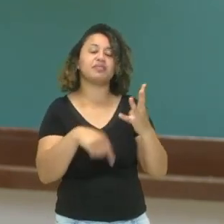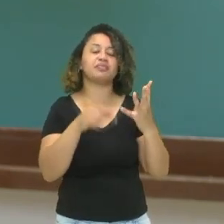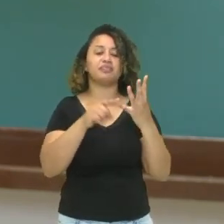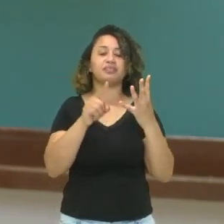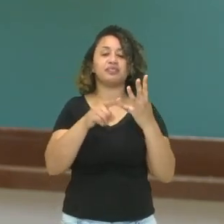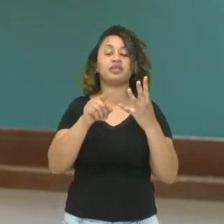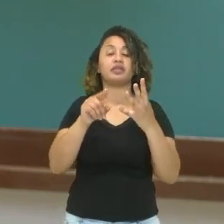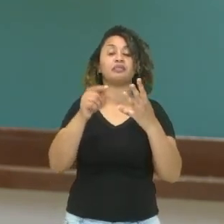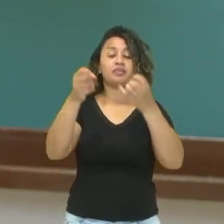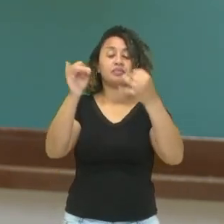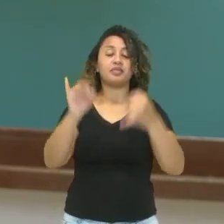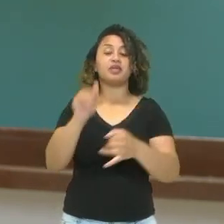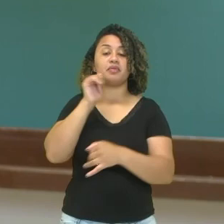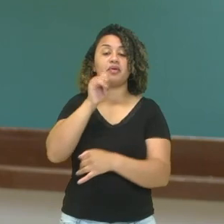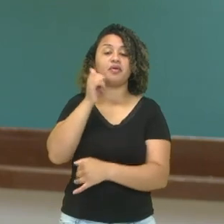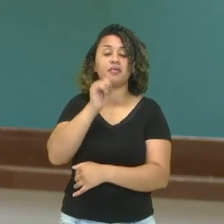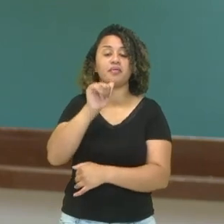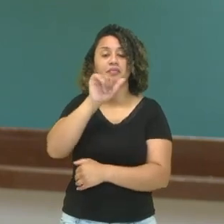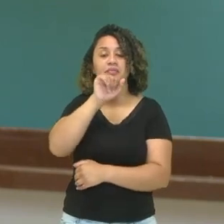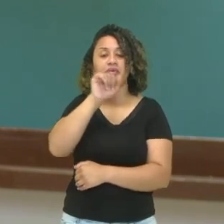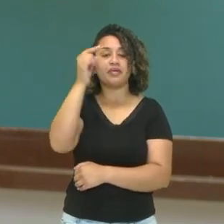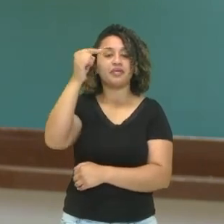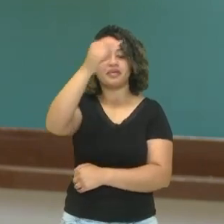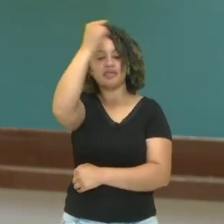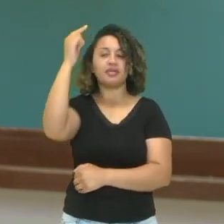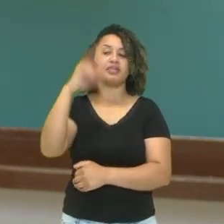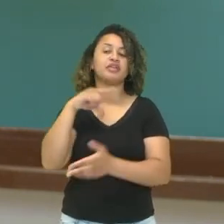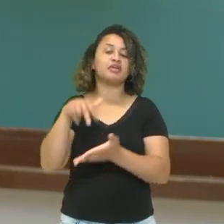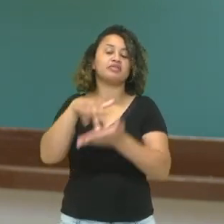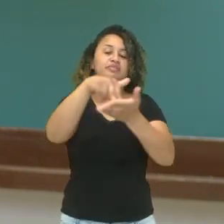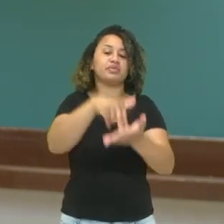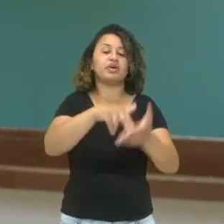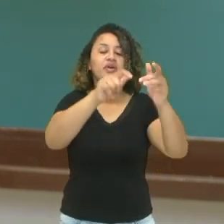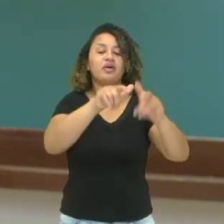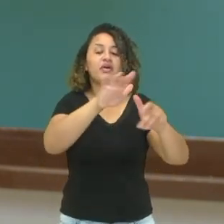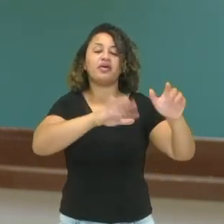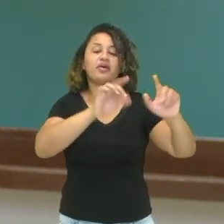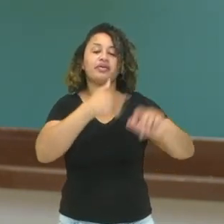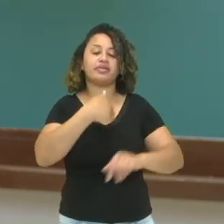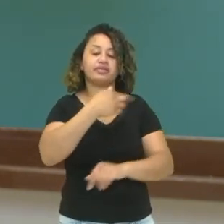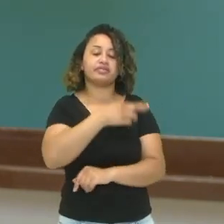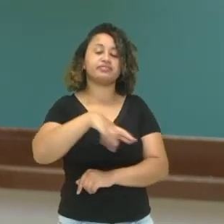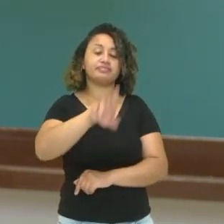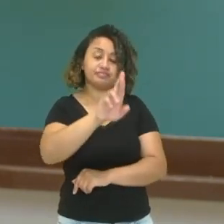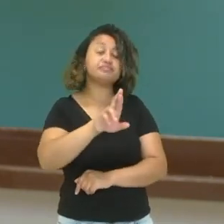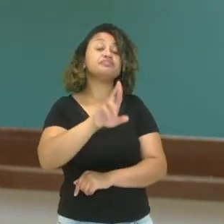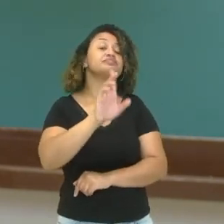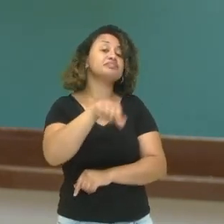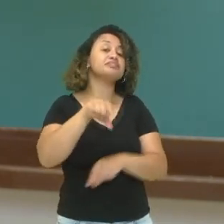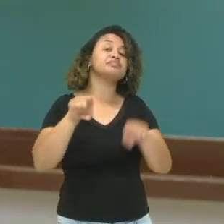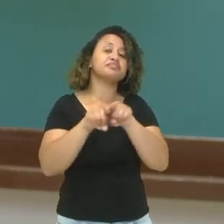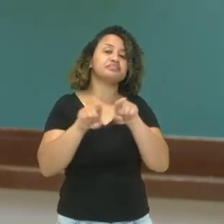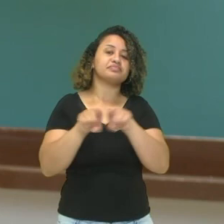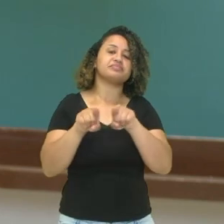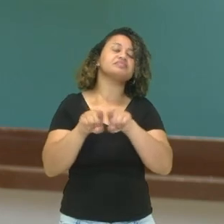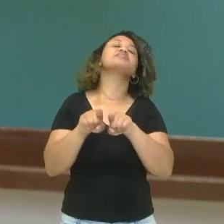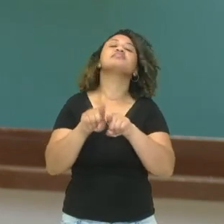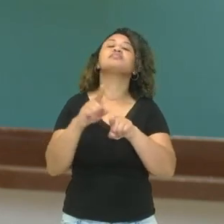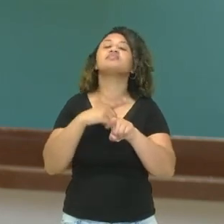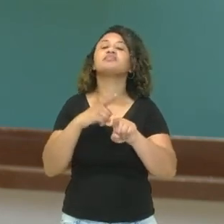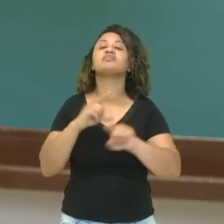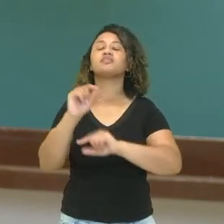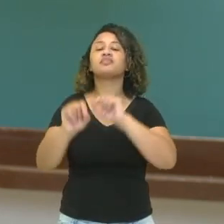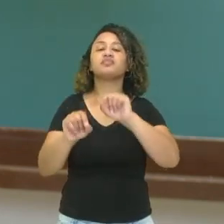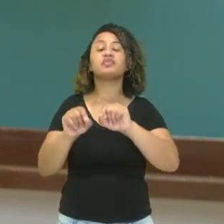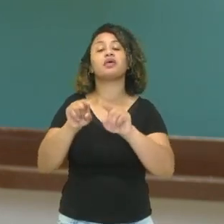de mãe de santo, que além de ter uma posição destacada dentro da sua organização religiosa, também